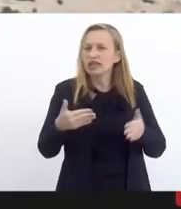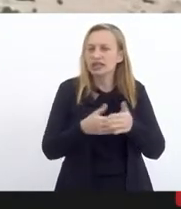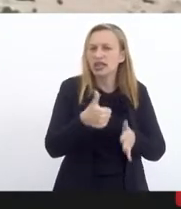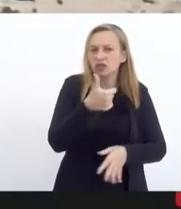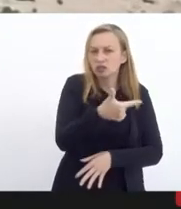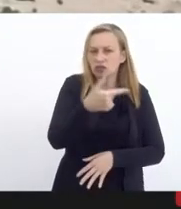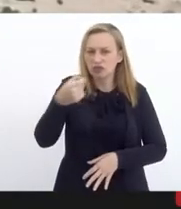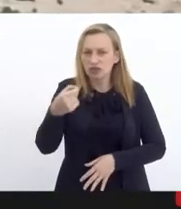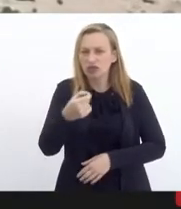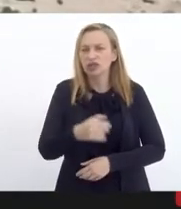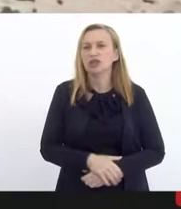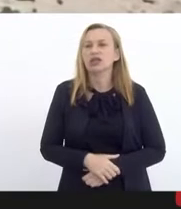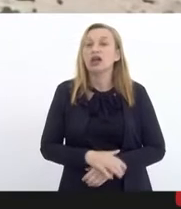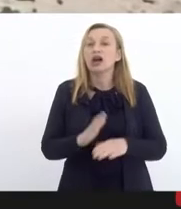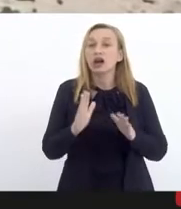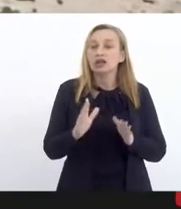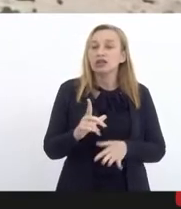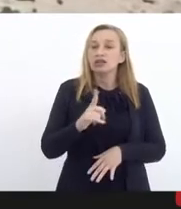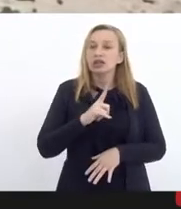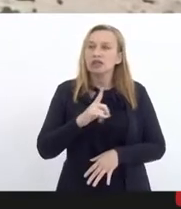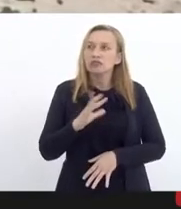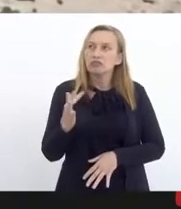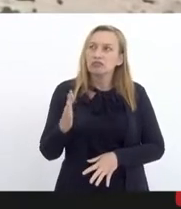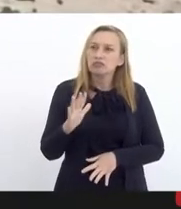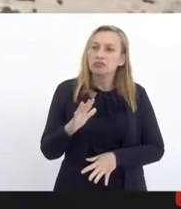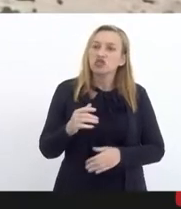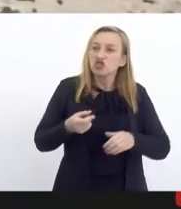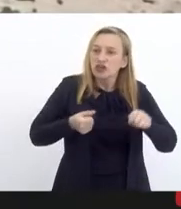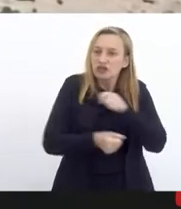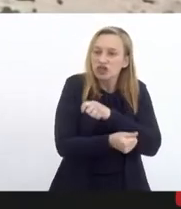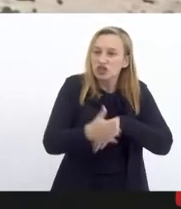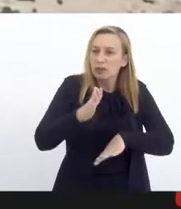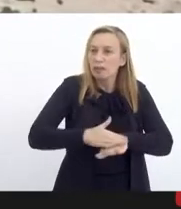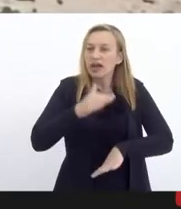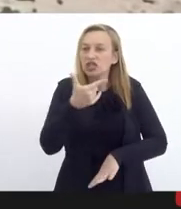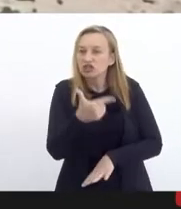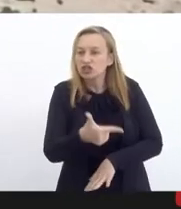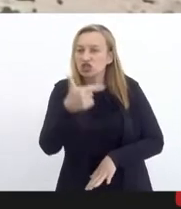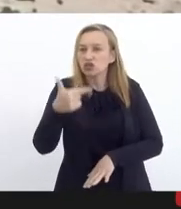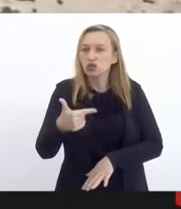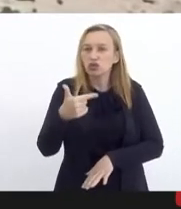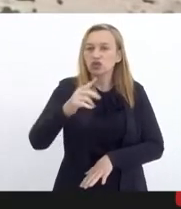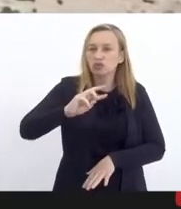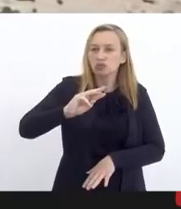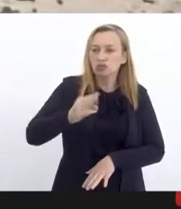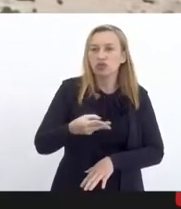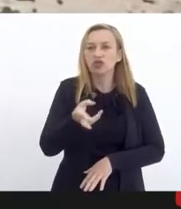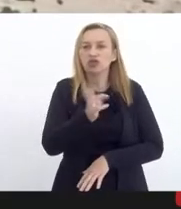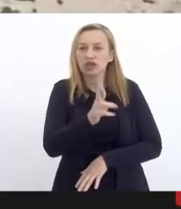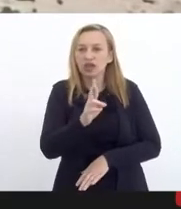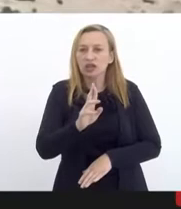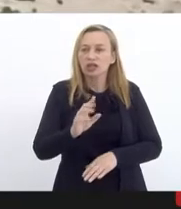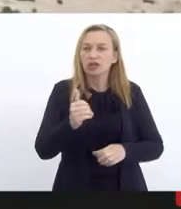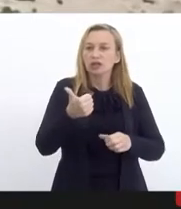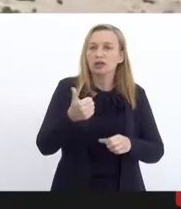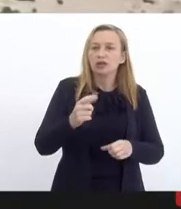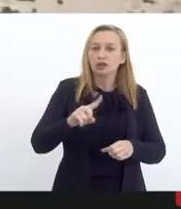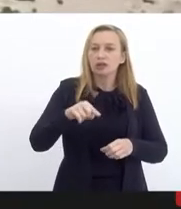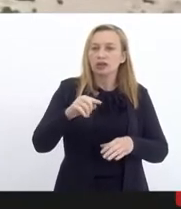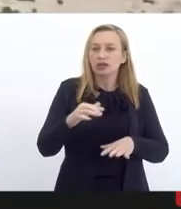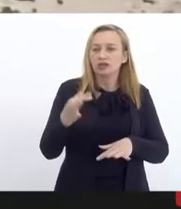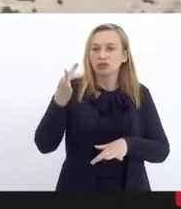2020 e a gente tem a previsão de investir mais 22 bilhões de reais nos próximos 10